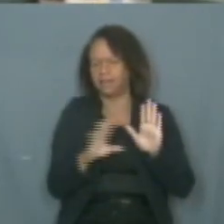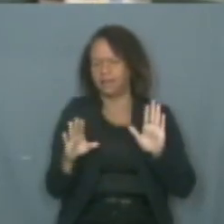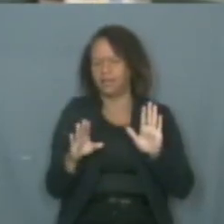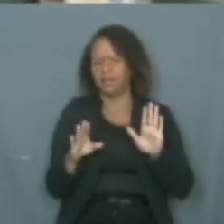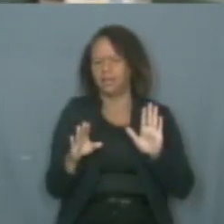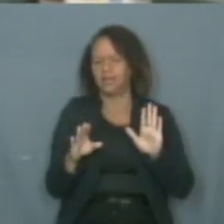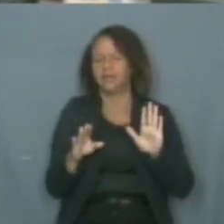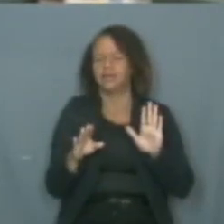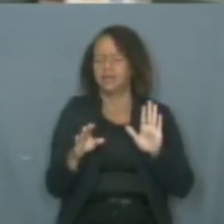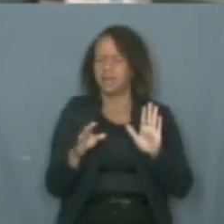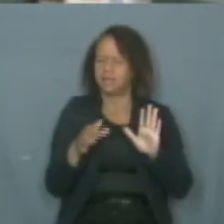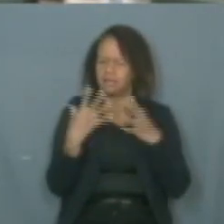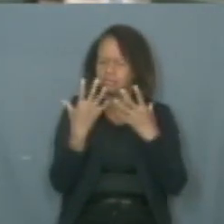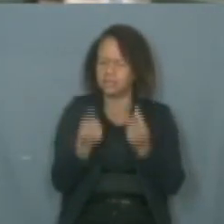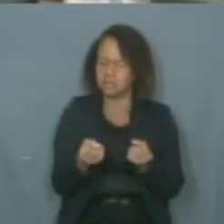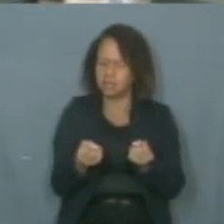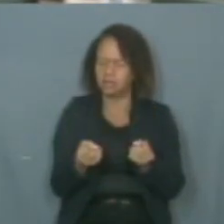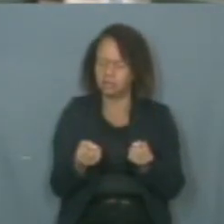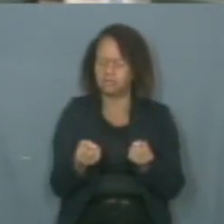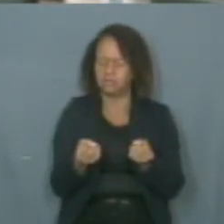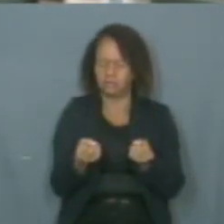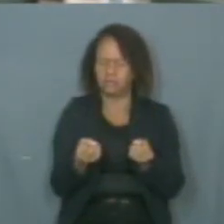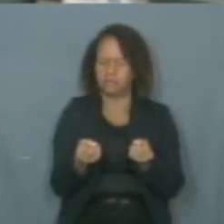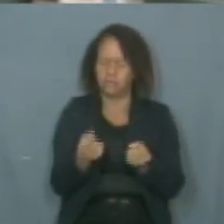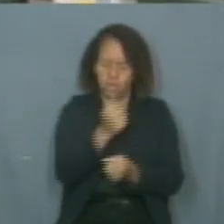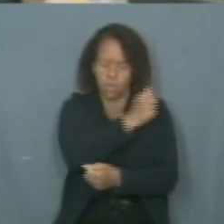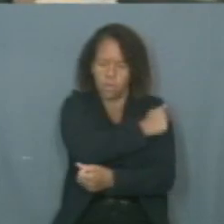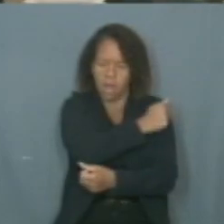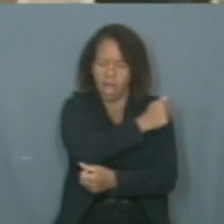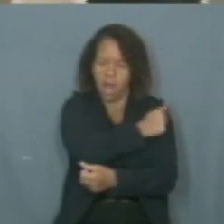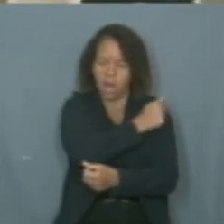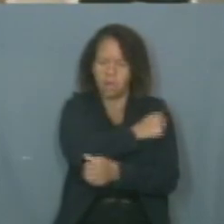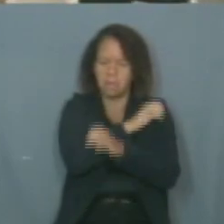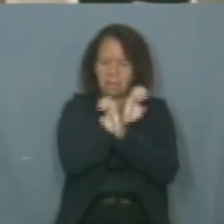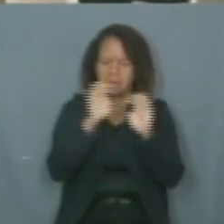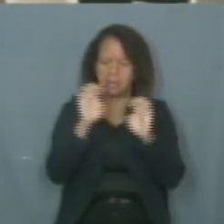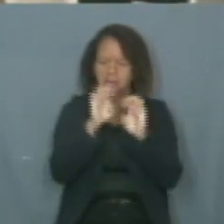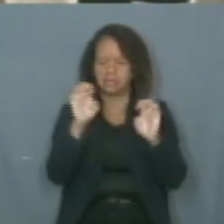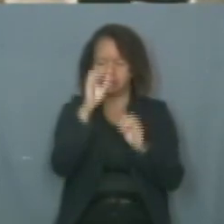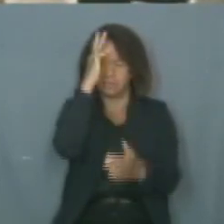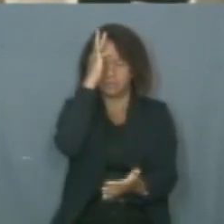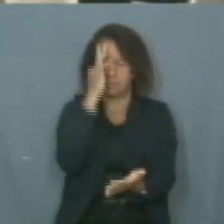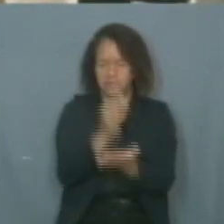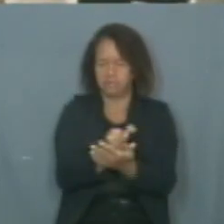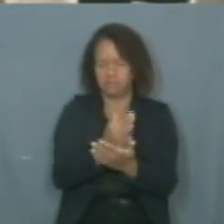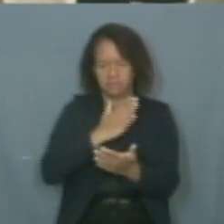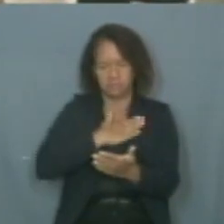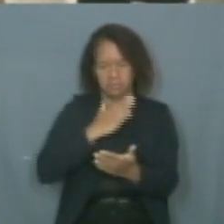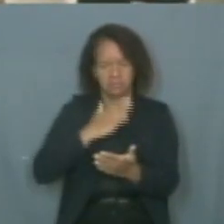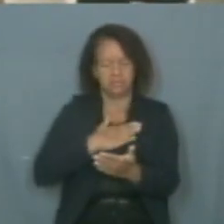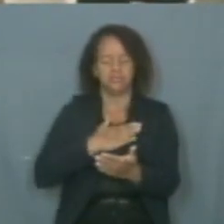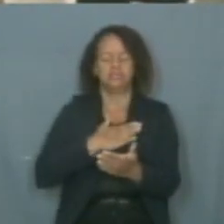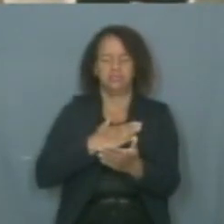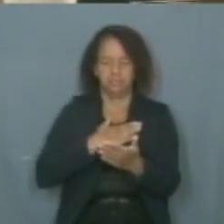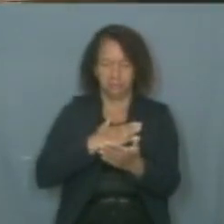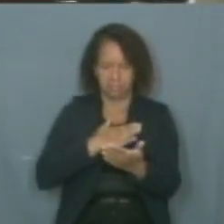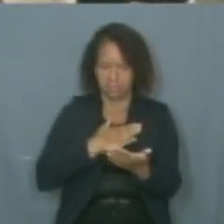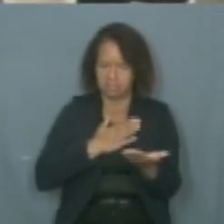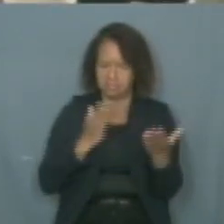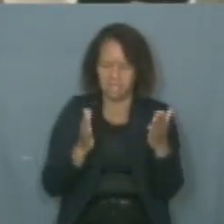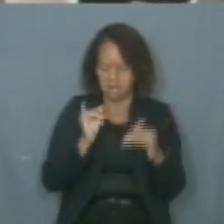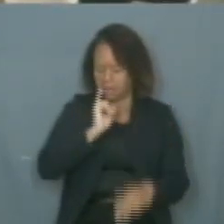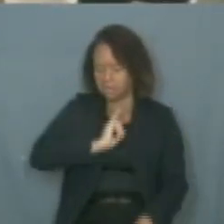que seja permitido o aluno professar a sua fé a partir de